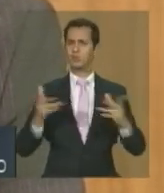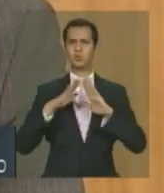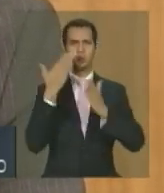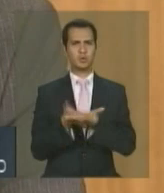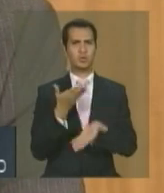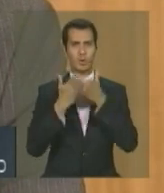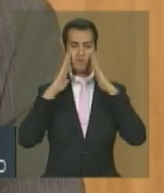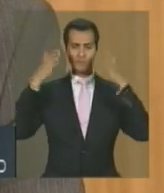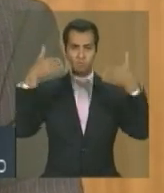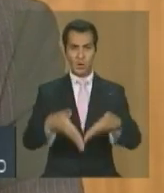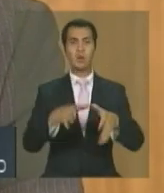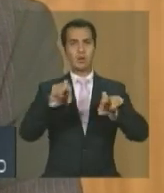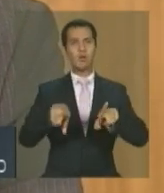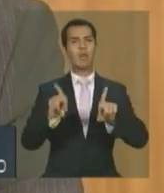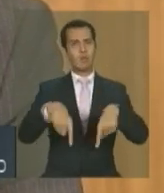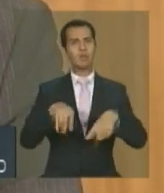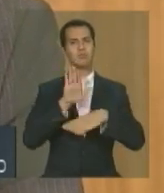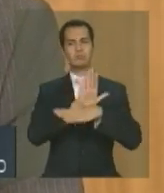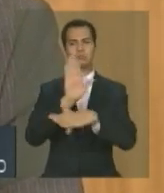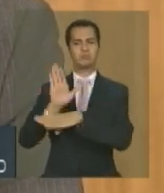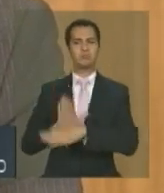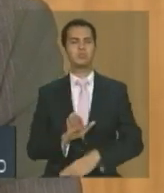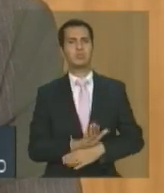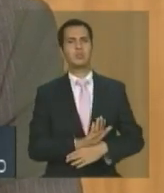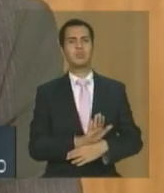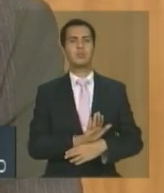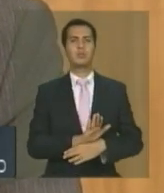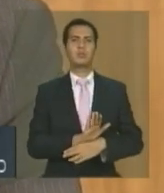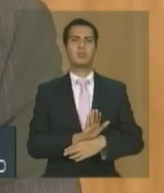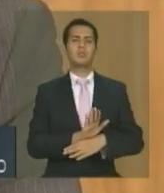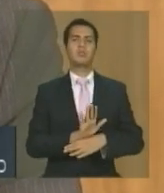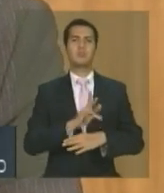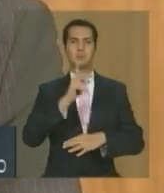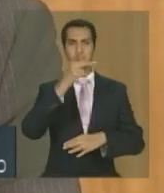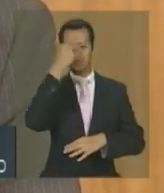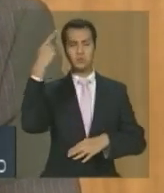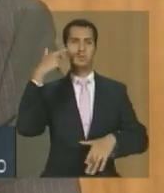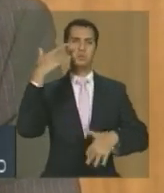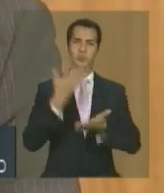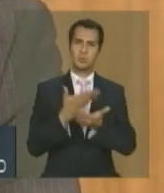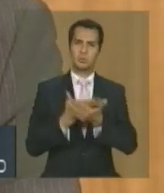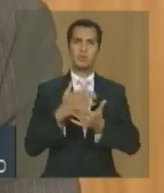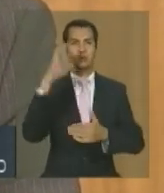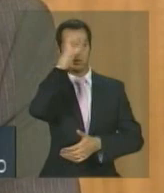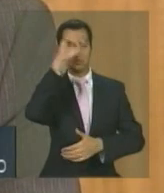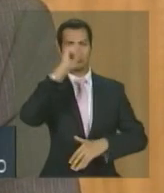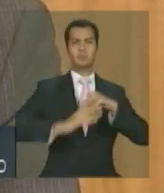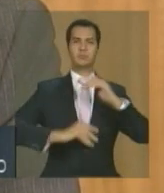de profissionais para a indústria automotiva, que é o grande polo em expansão na região.